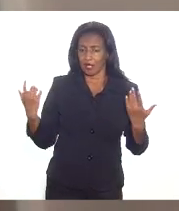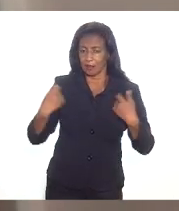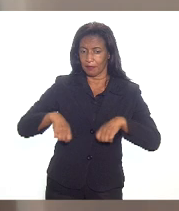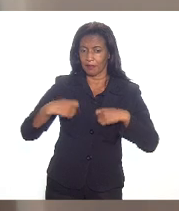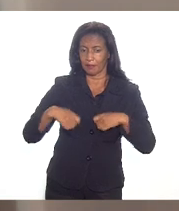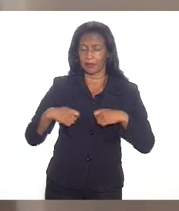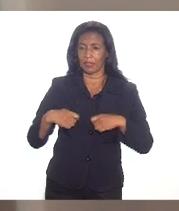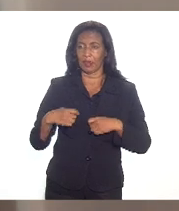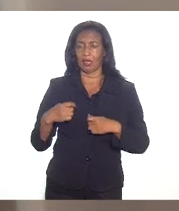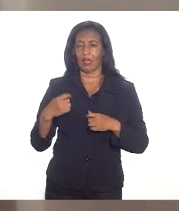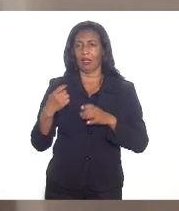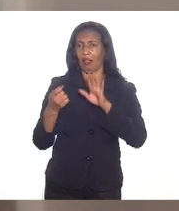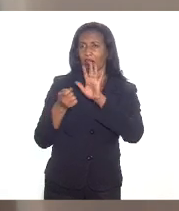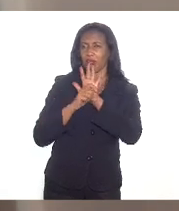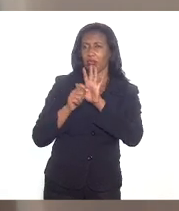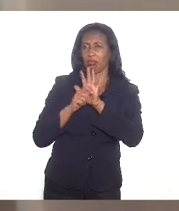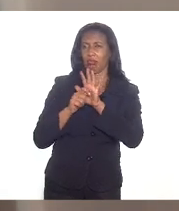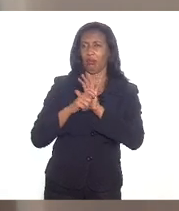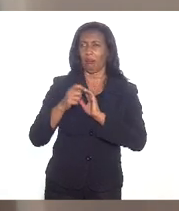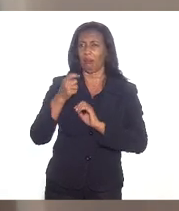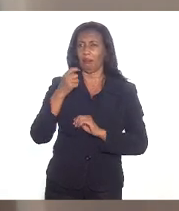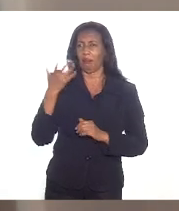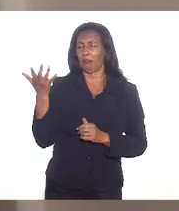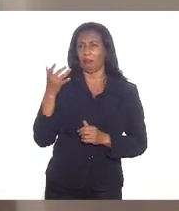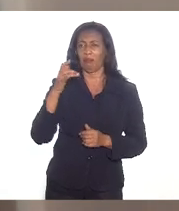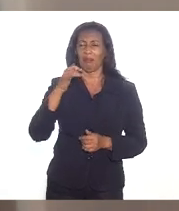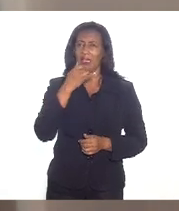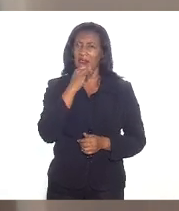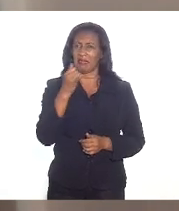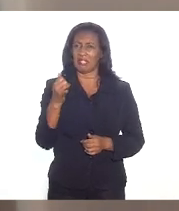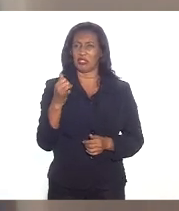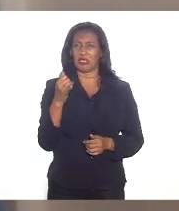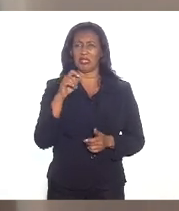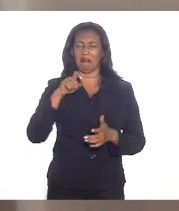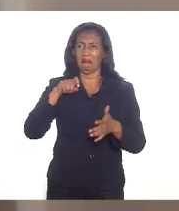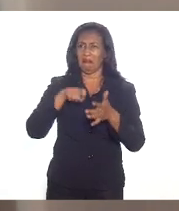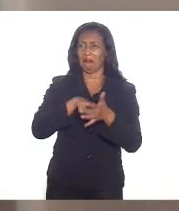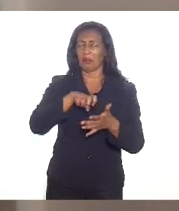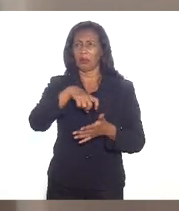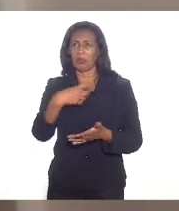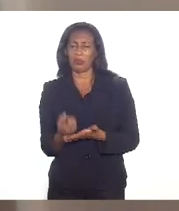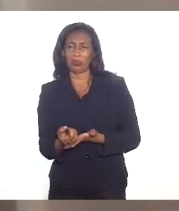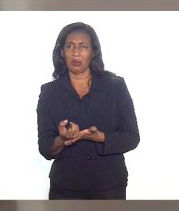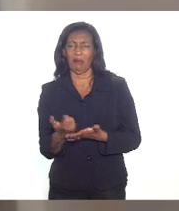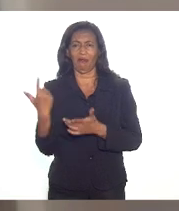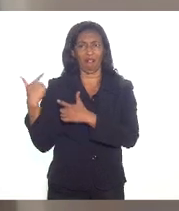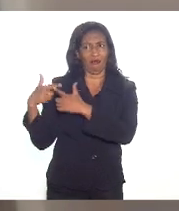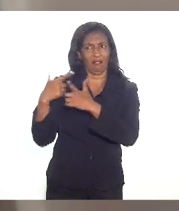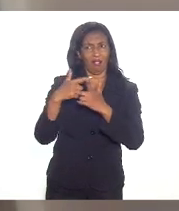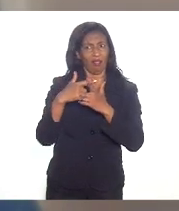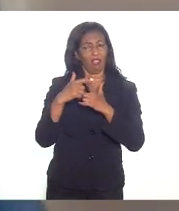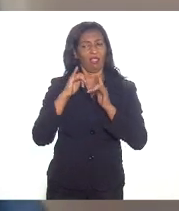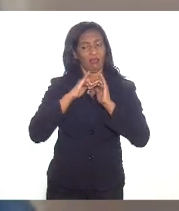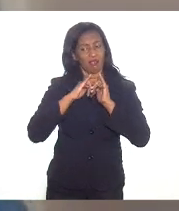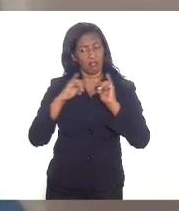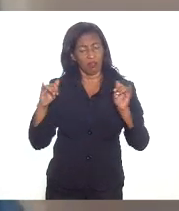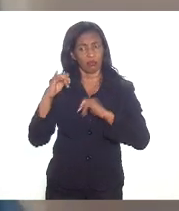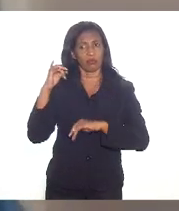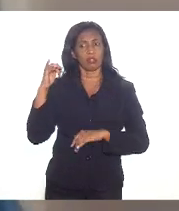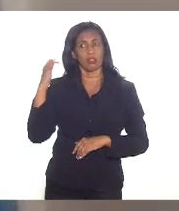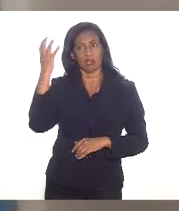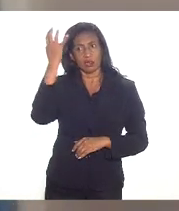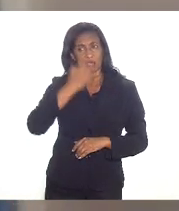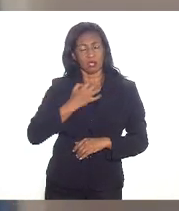cheirando cocaína para ganhar energia e sai de moto e sofre acidentes. Então, é uma denúncia grave que eu tive, que a